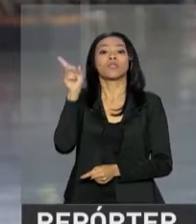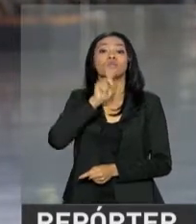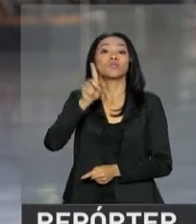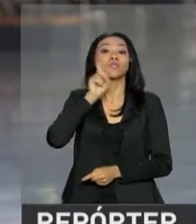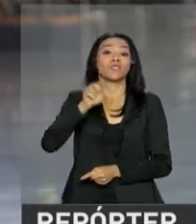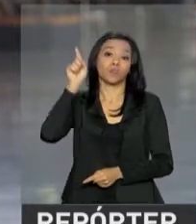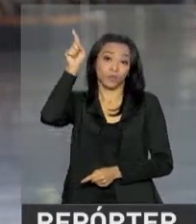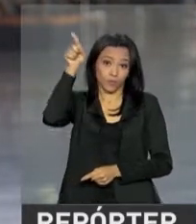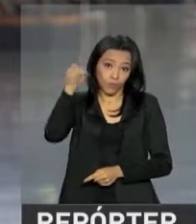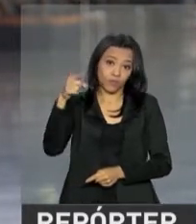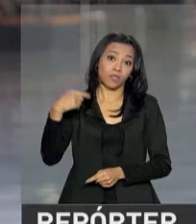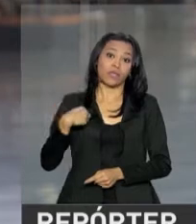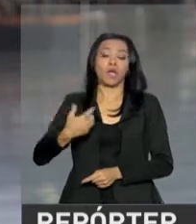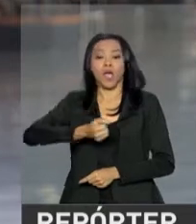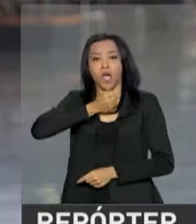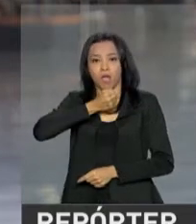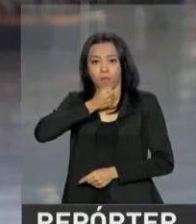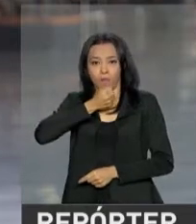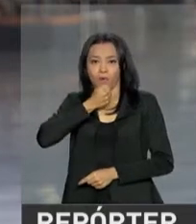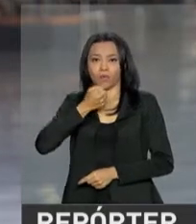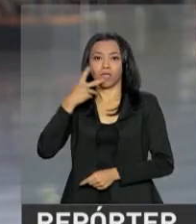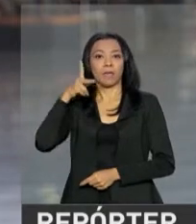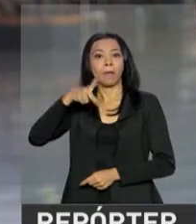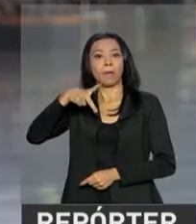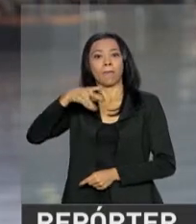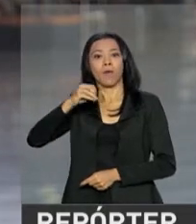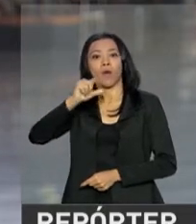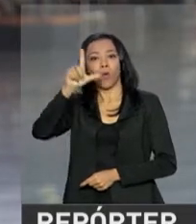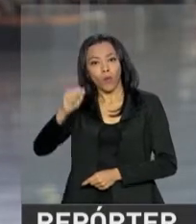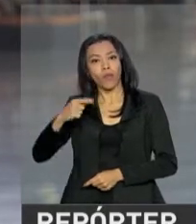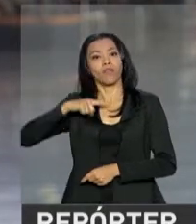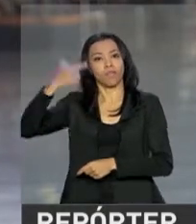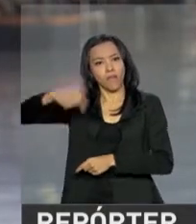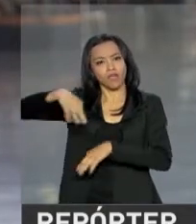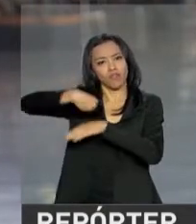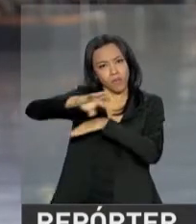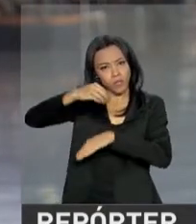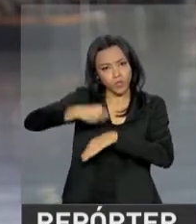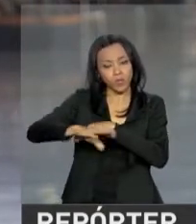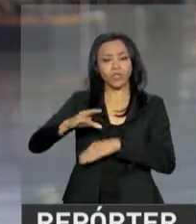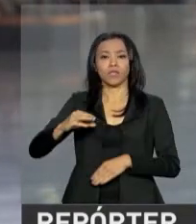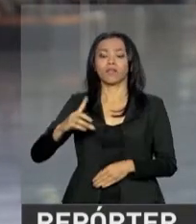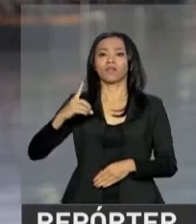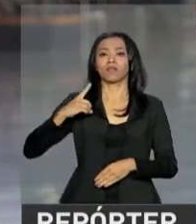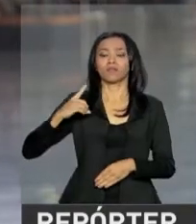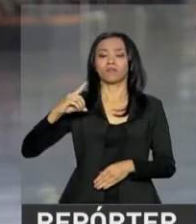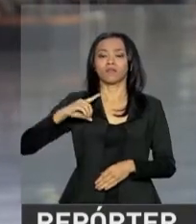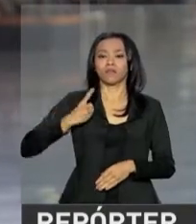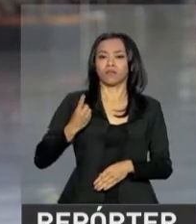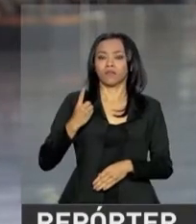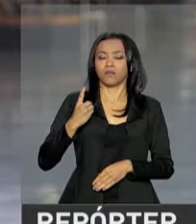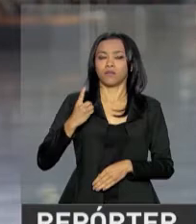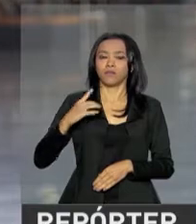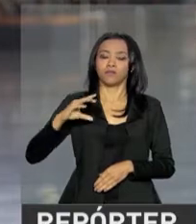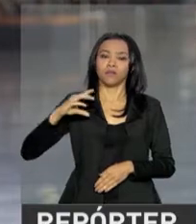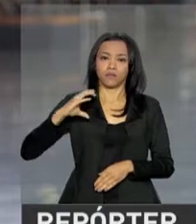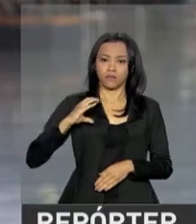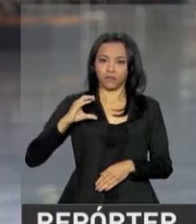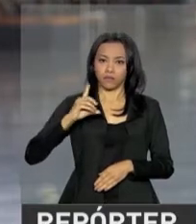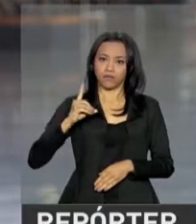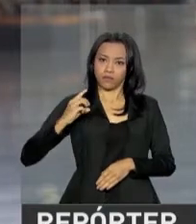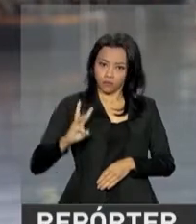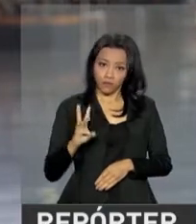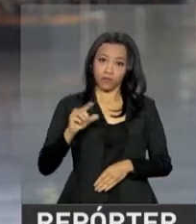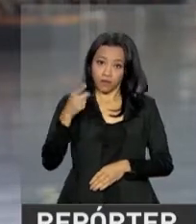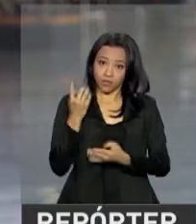Paola Diorte está em Washington e traz as informações recebidas pelo cônsul-geral adjunto de Houston, Felipe